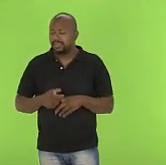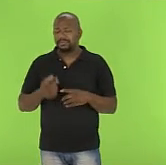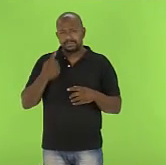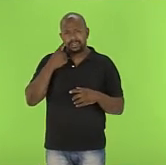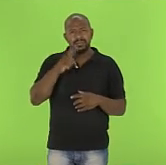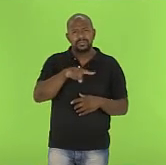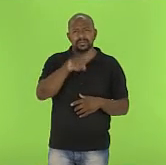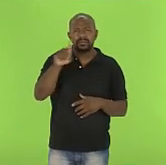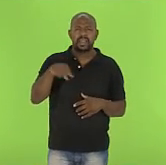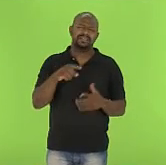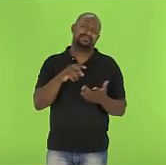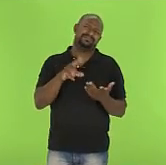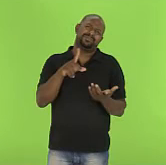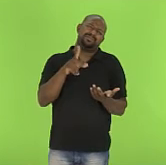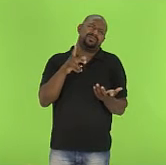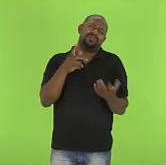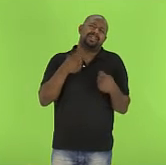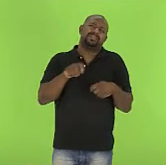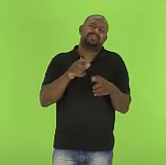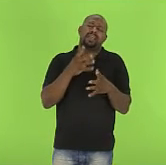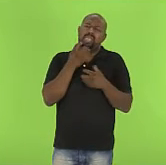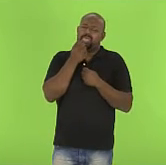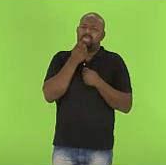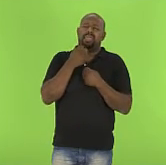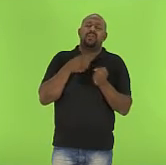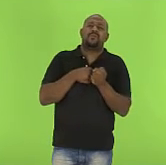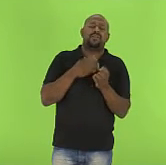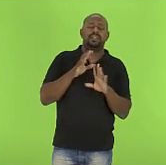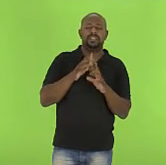a gente tem visto por aí, isso não é segredo para ninguém,